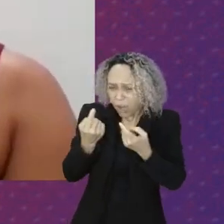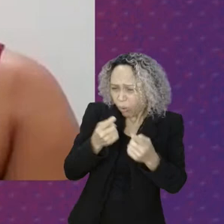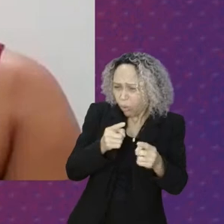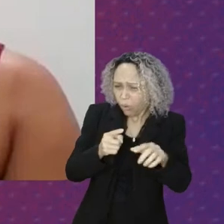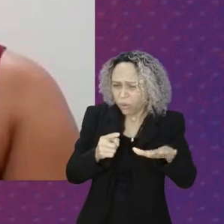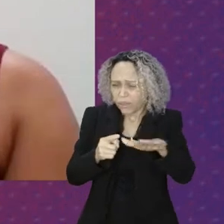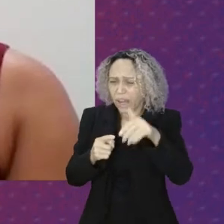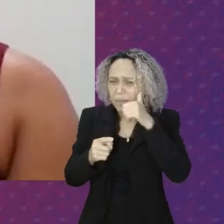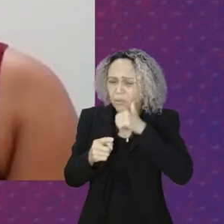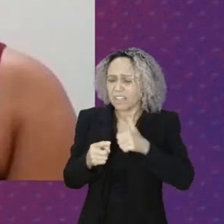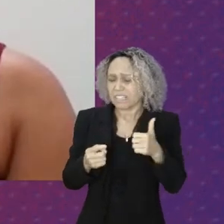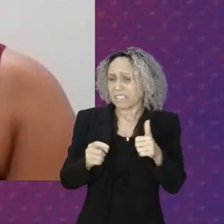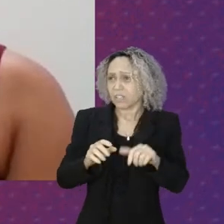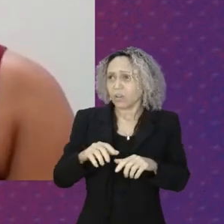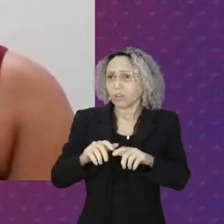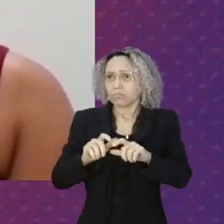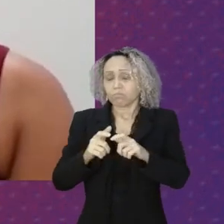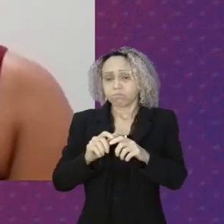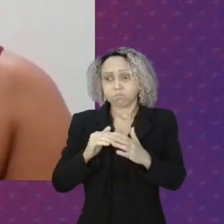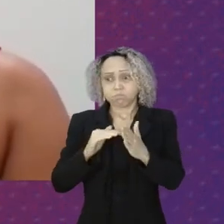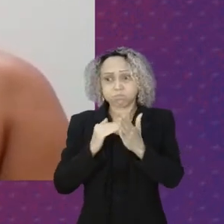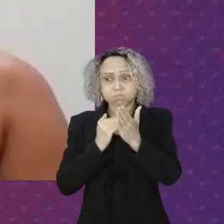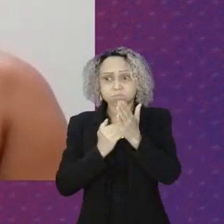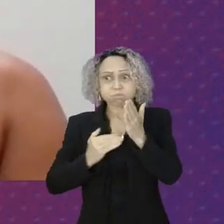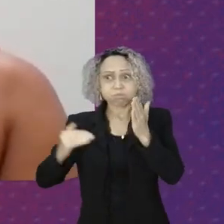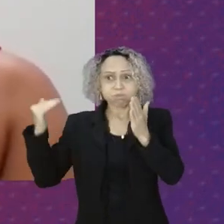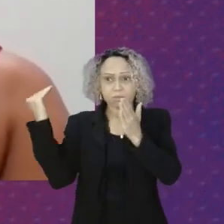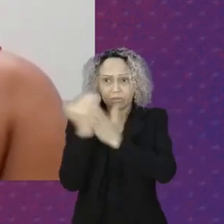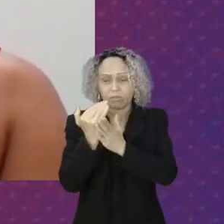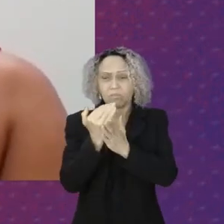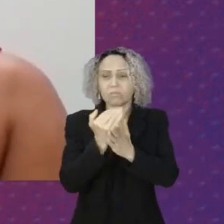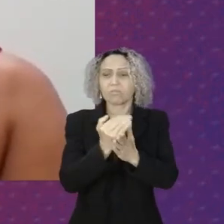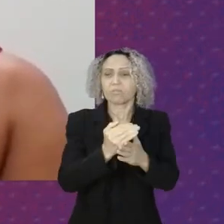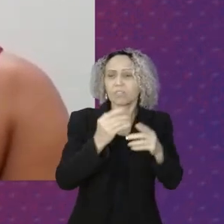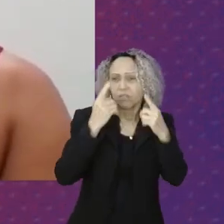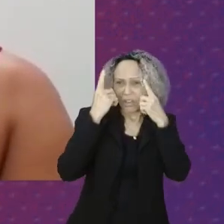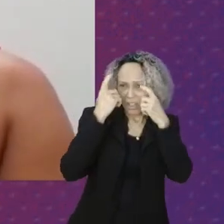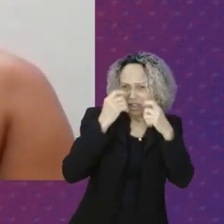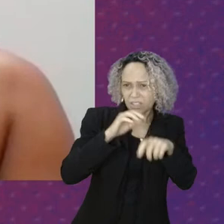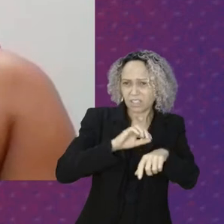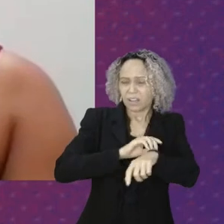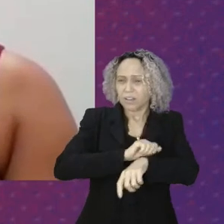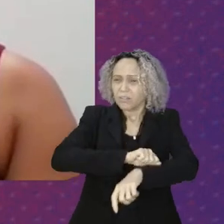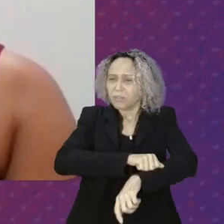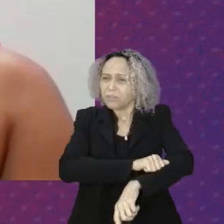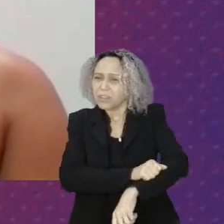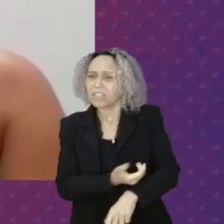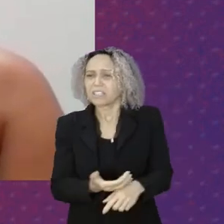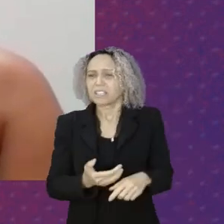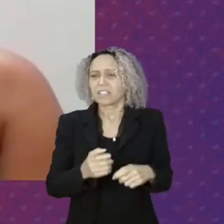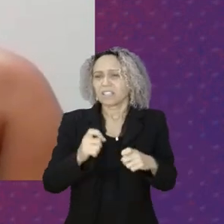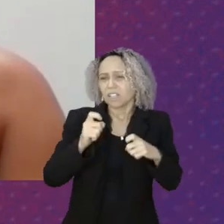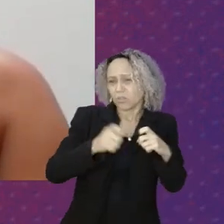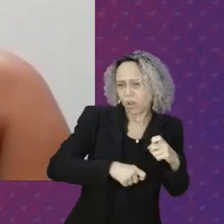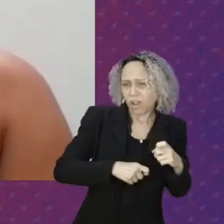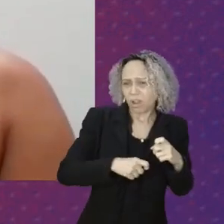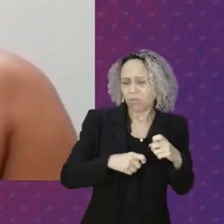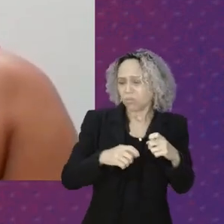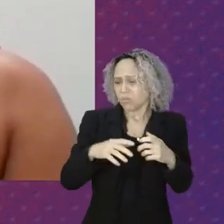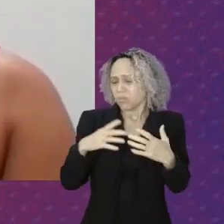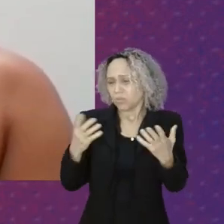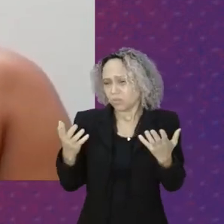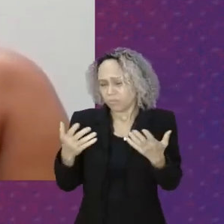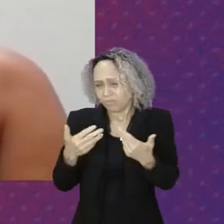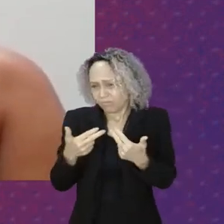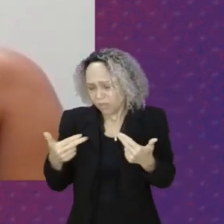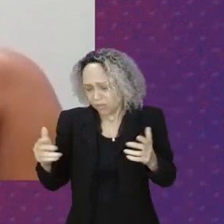violência física, a violência sexual, violência patrimonial, psicológica e moral. Todos esses tipos de violência teve um